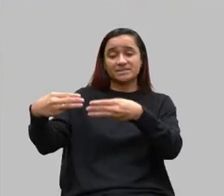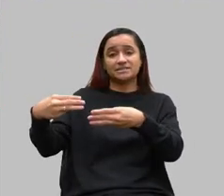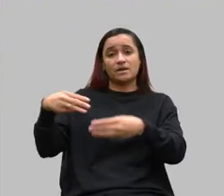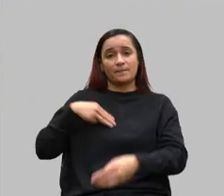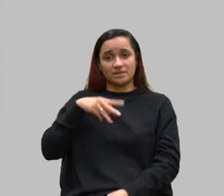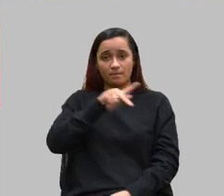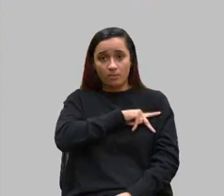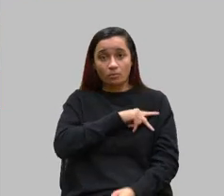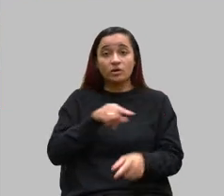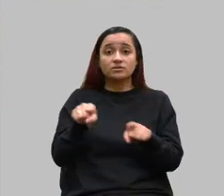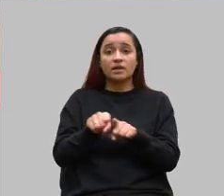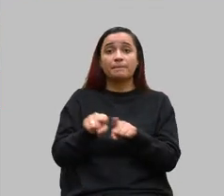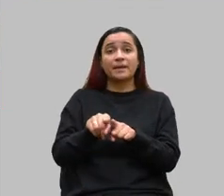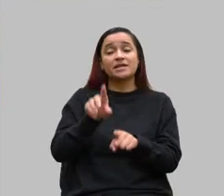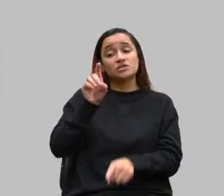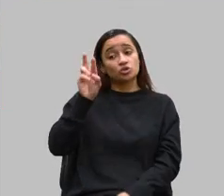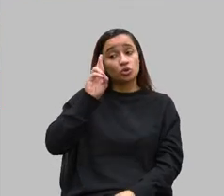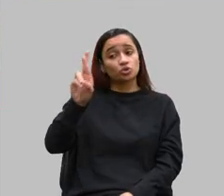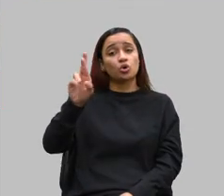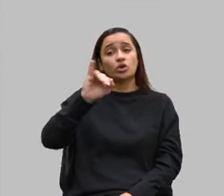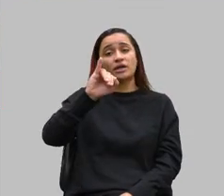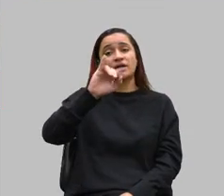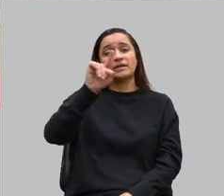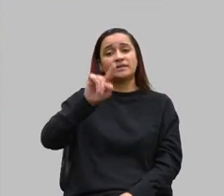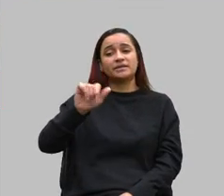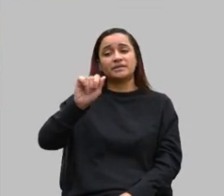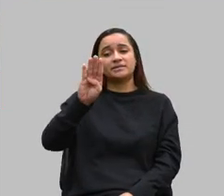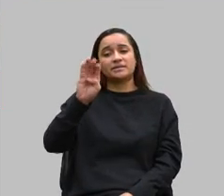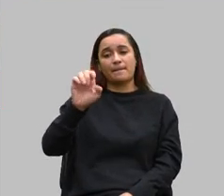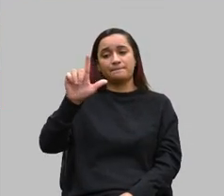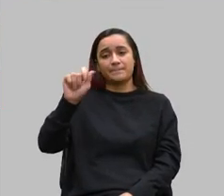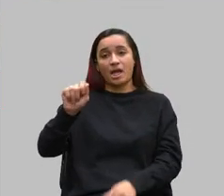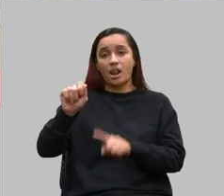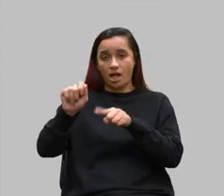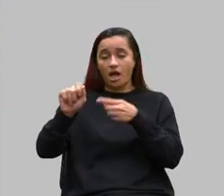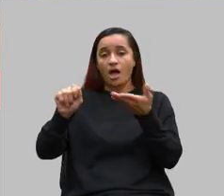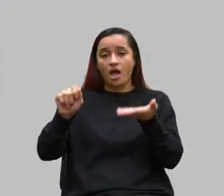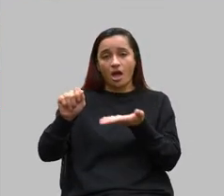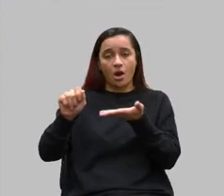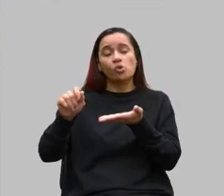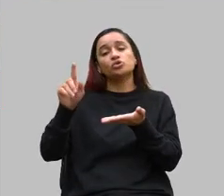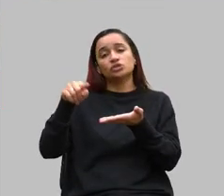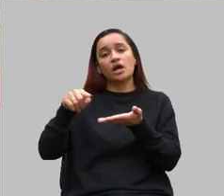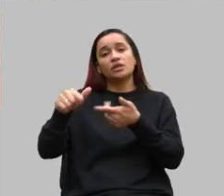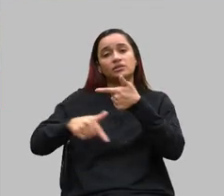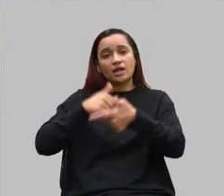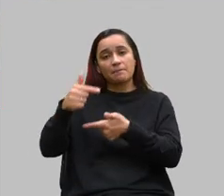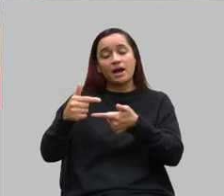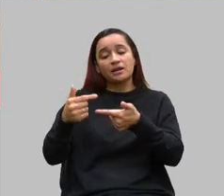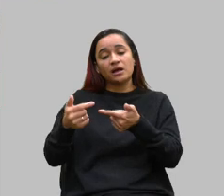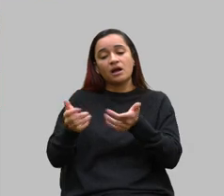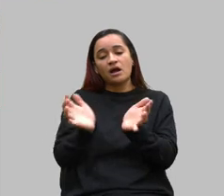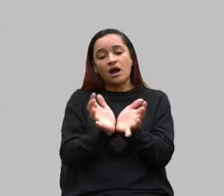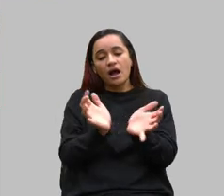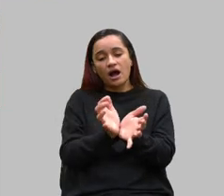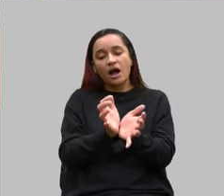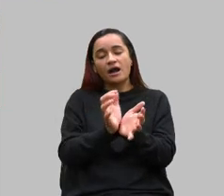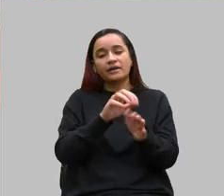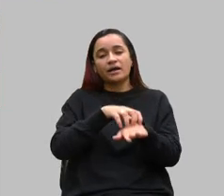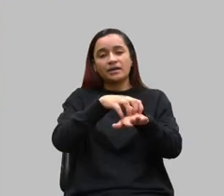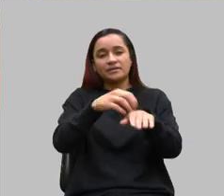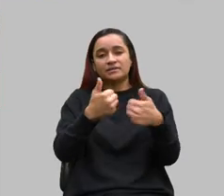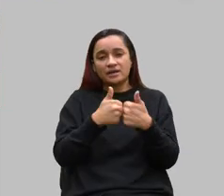Isabela que é a atual procuradora da República que que atua na área de transportes tem uma atuação